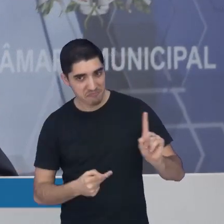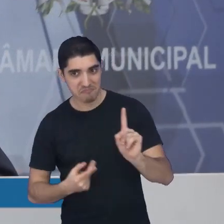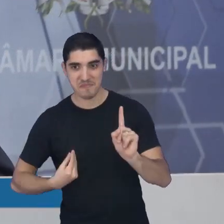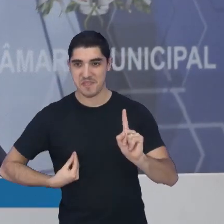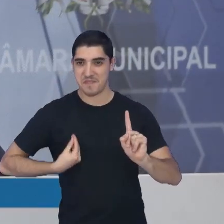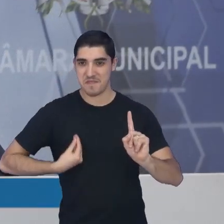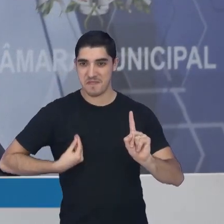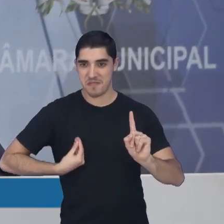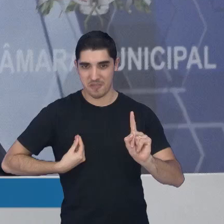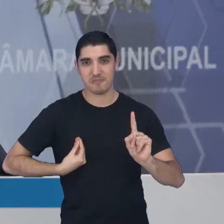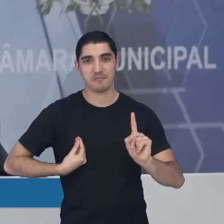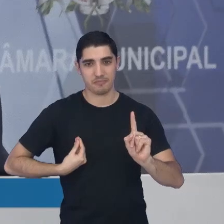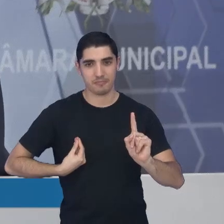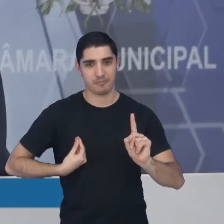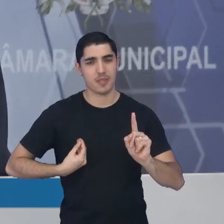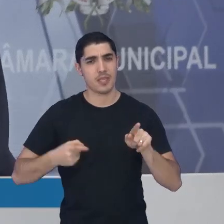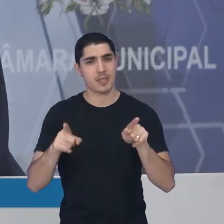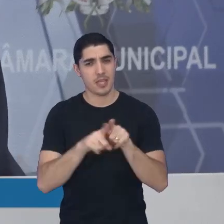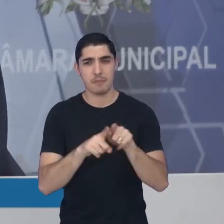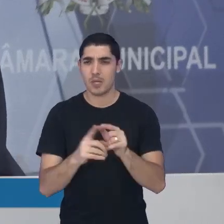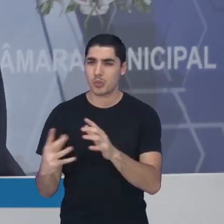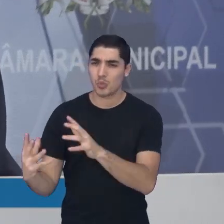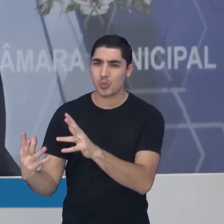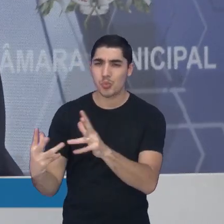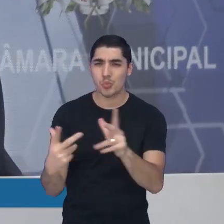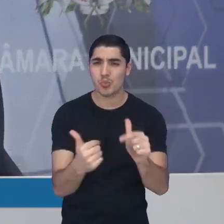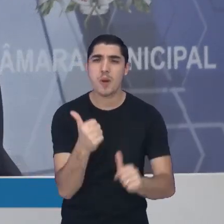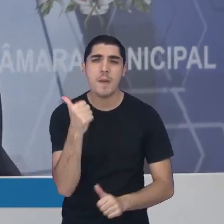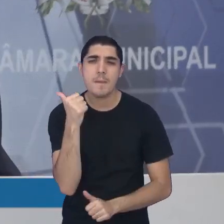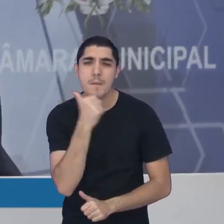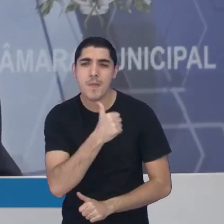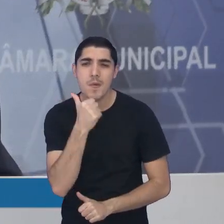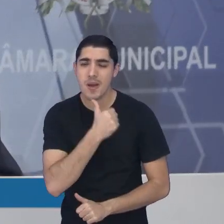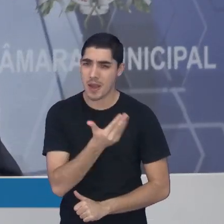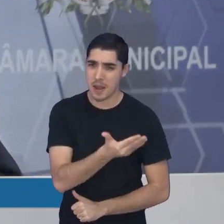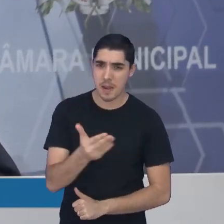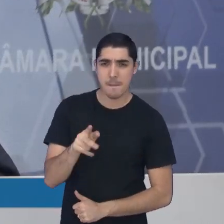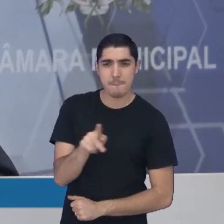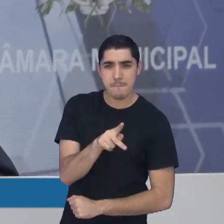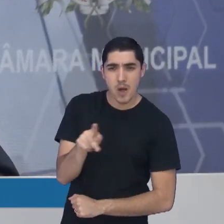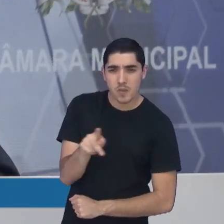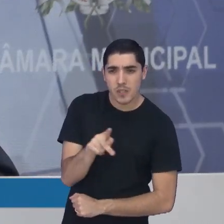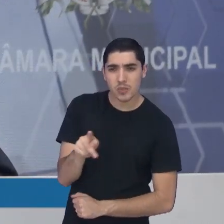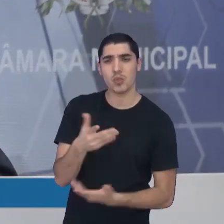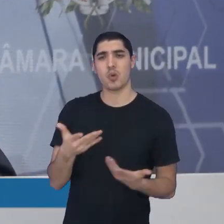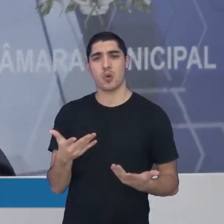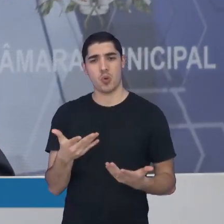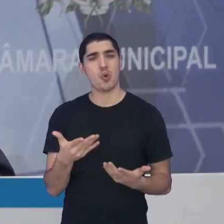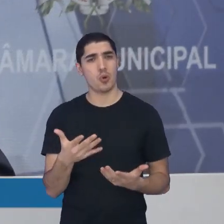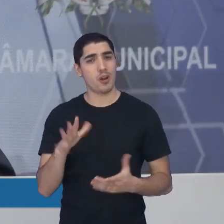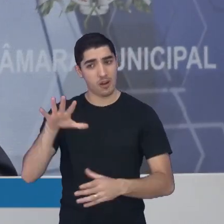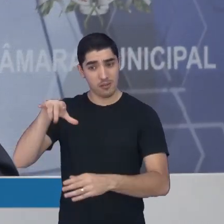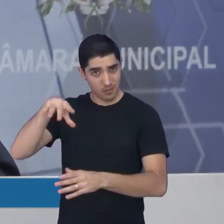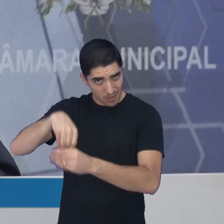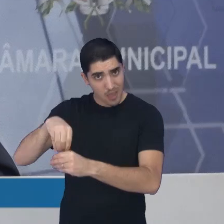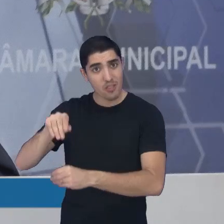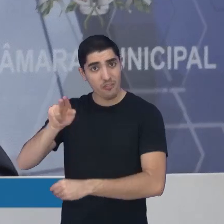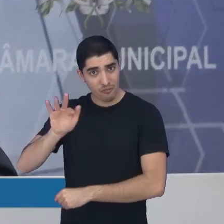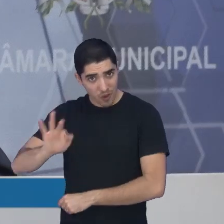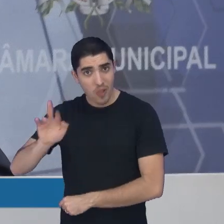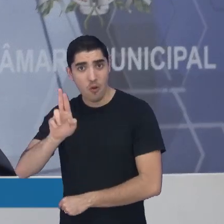presença. Todas as mulheres, sejam professoras da faculdade, da Univap,